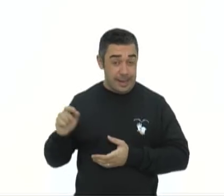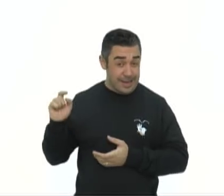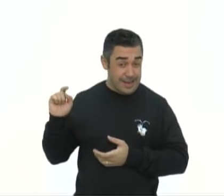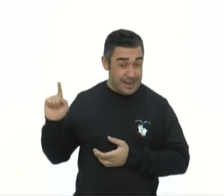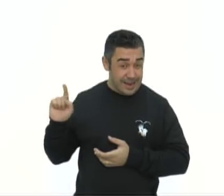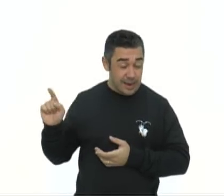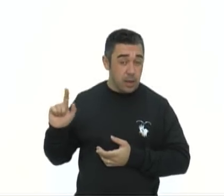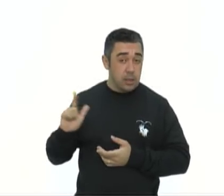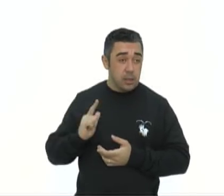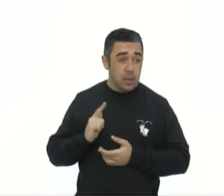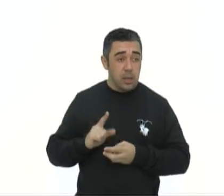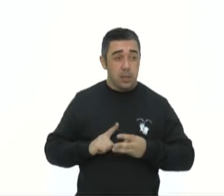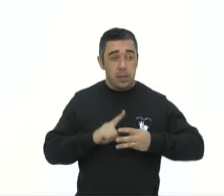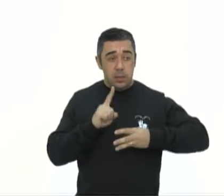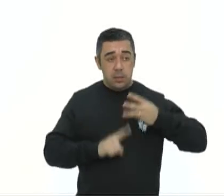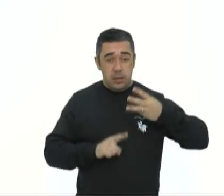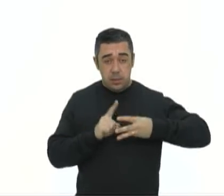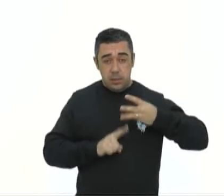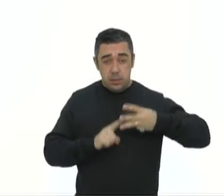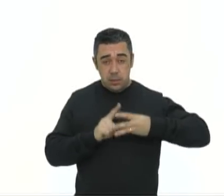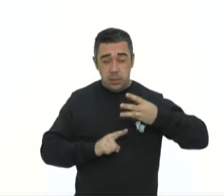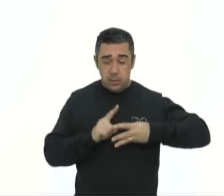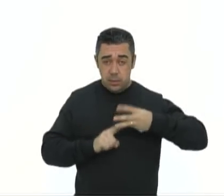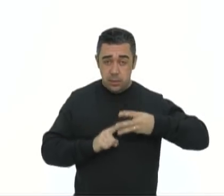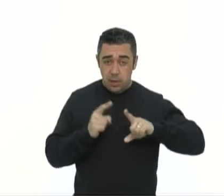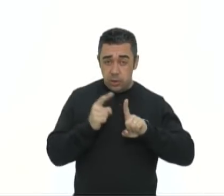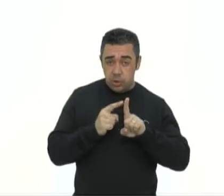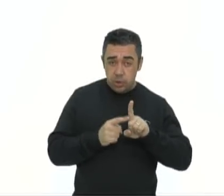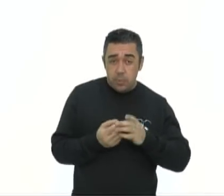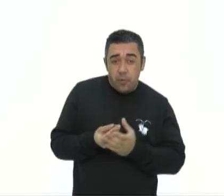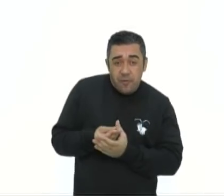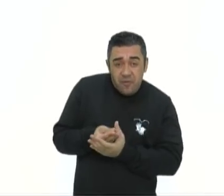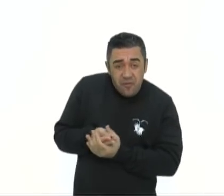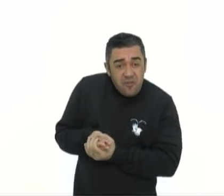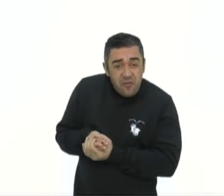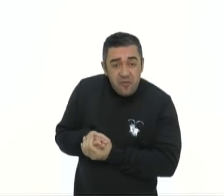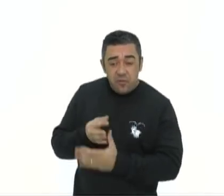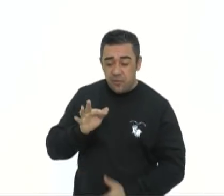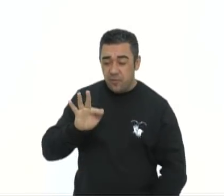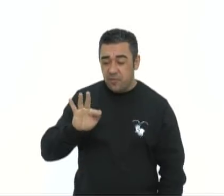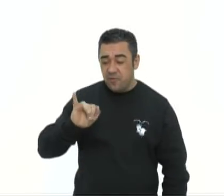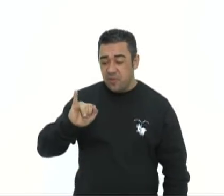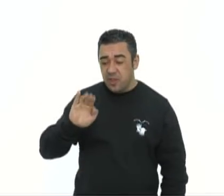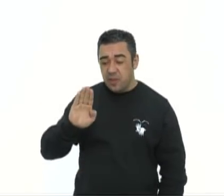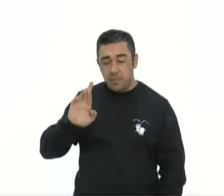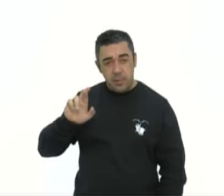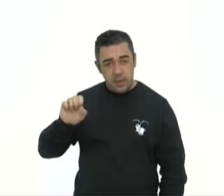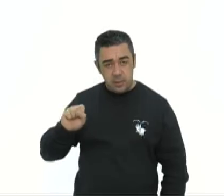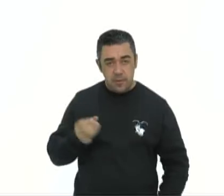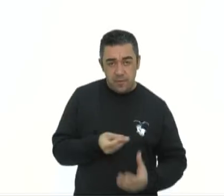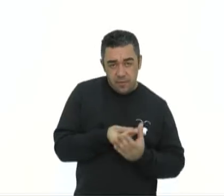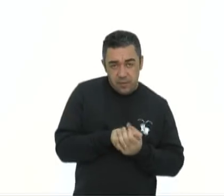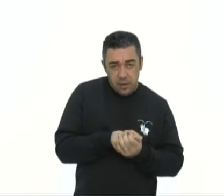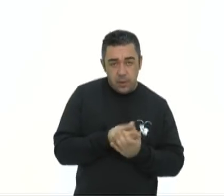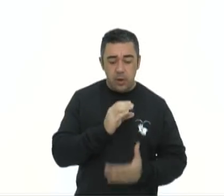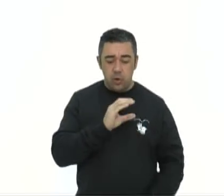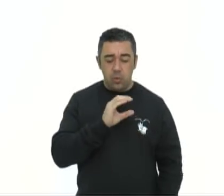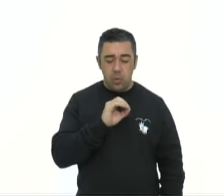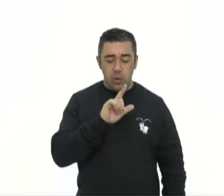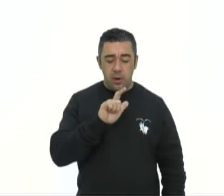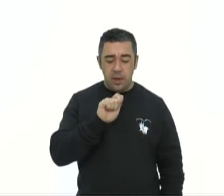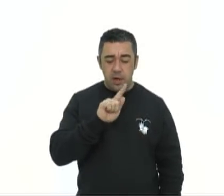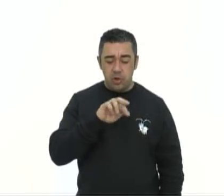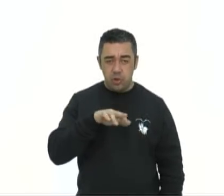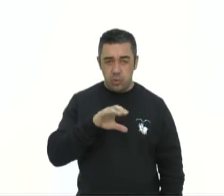neles estão imersos 3 tipos de fibras, né? São fibras essenciais que vão formar esse tecido. As fibras colágenas.